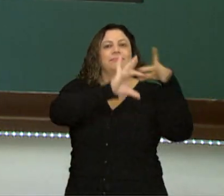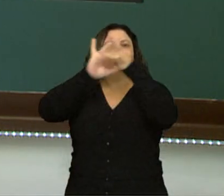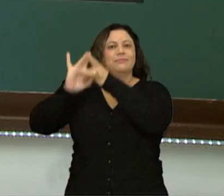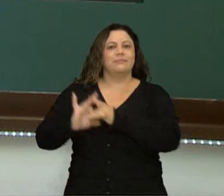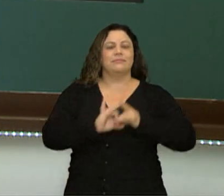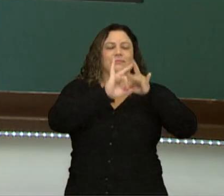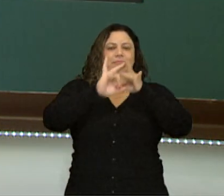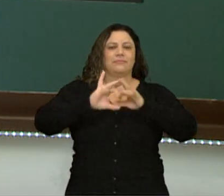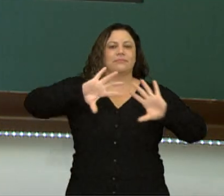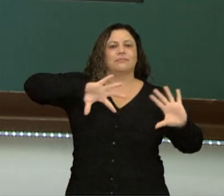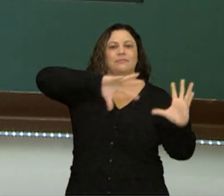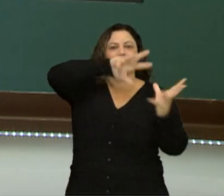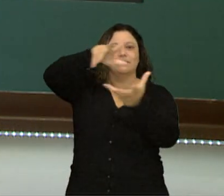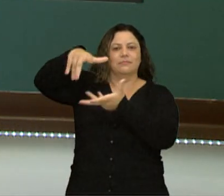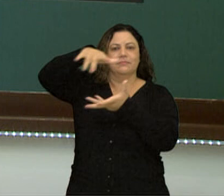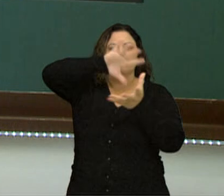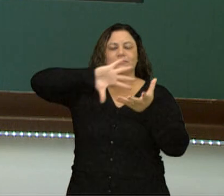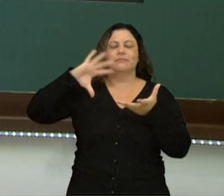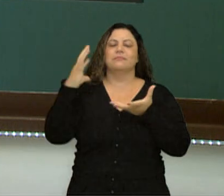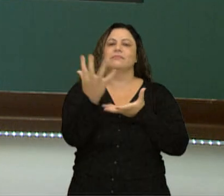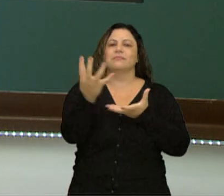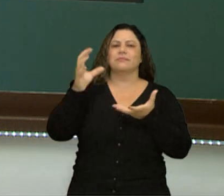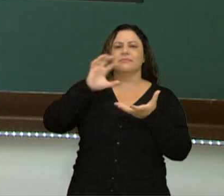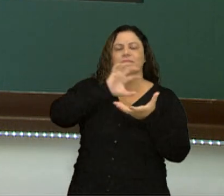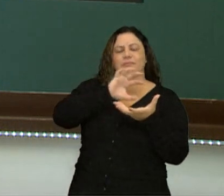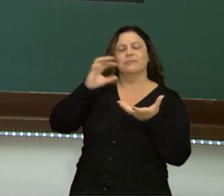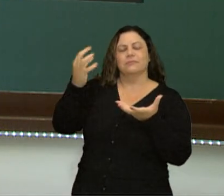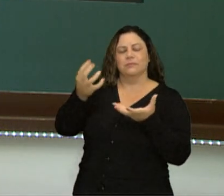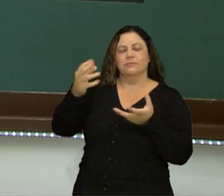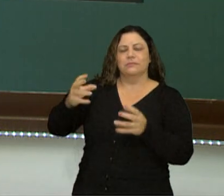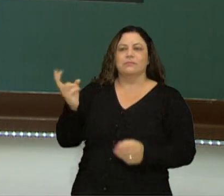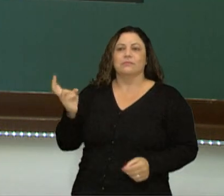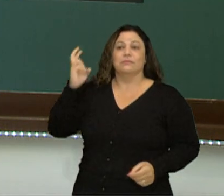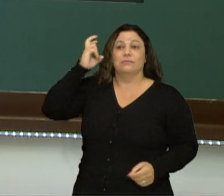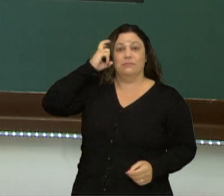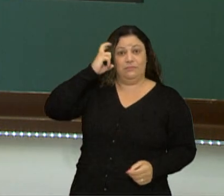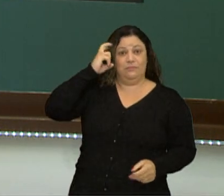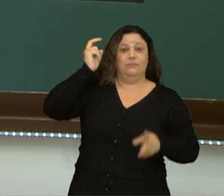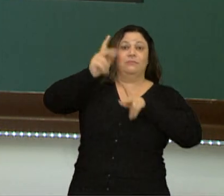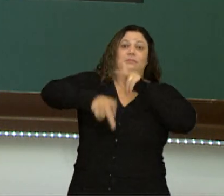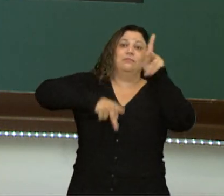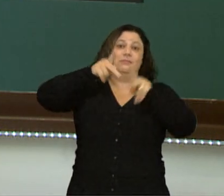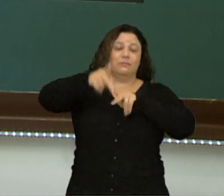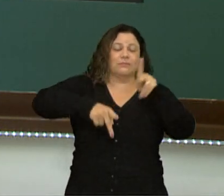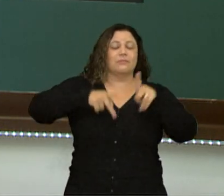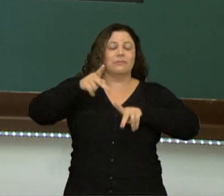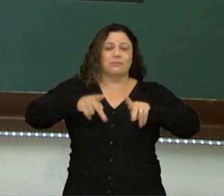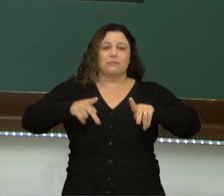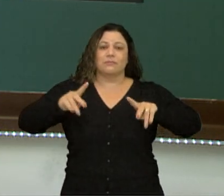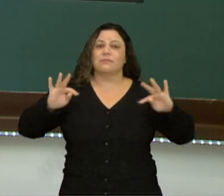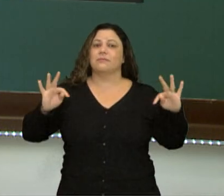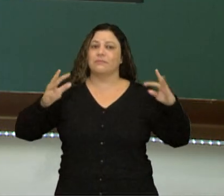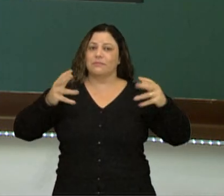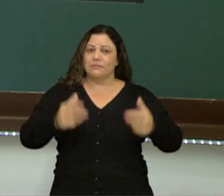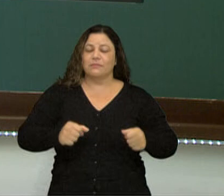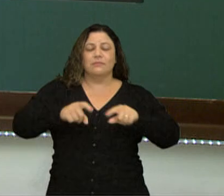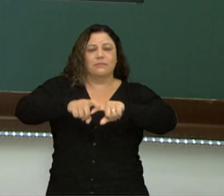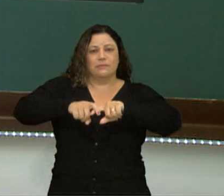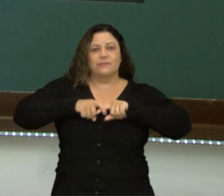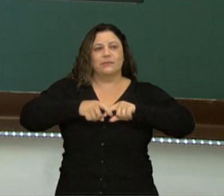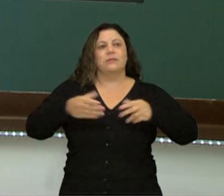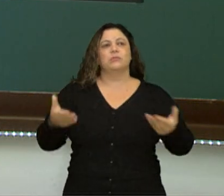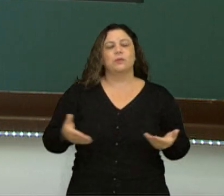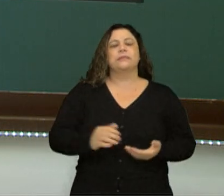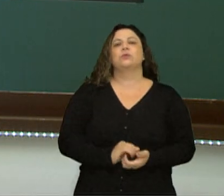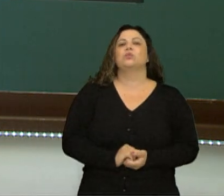dos povos, das culturas e suas diferentes formas de existir e de manifestação. Por isso, vamos voltar para verificar ali,